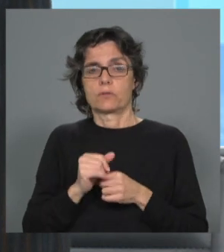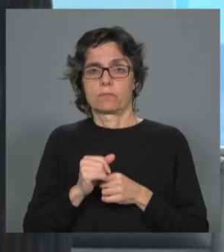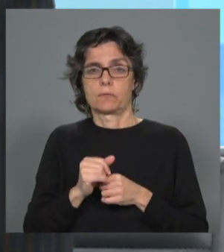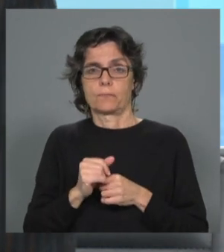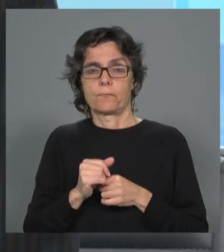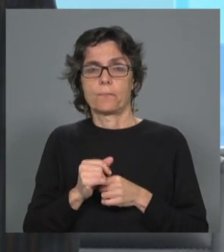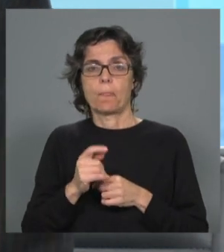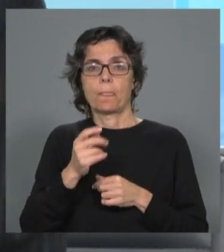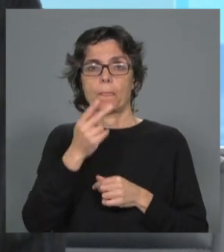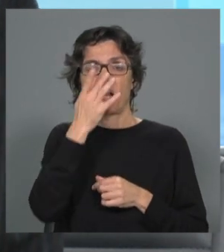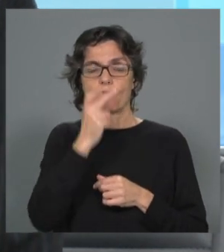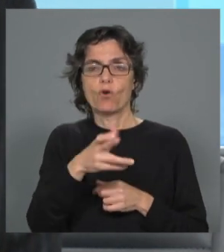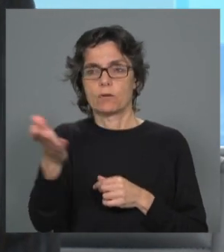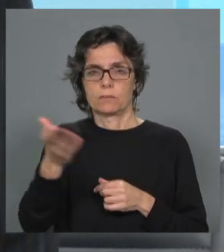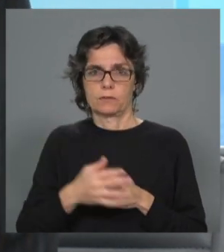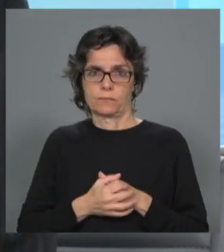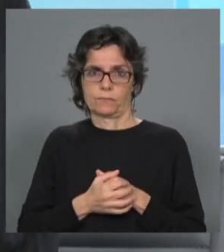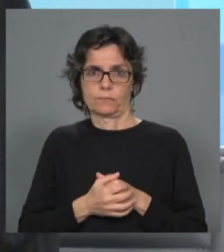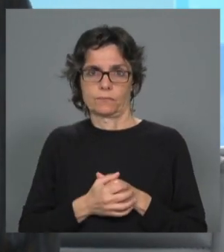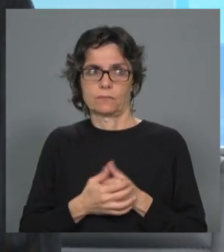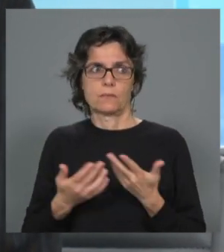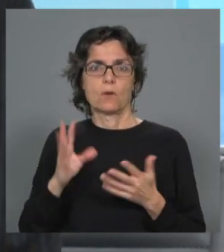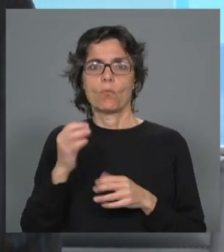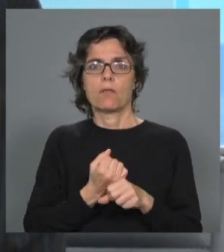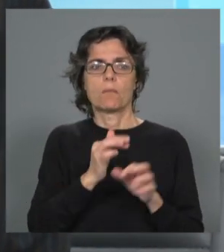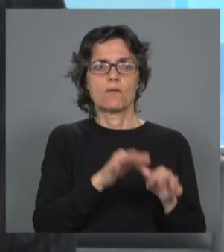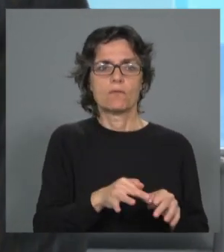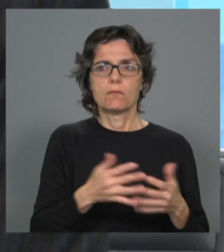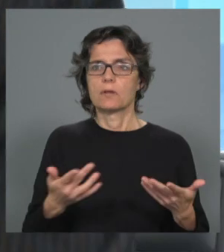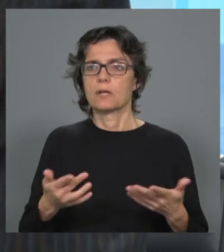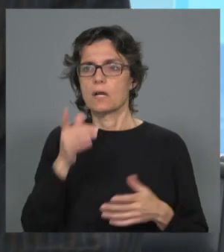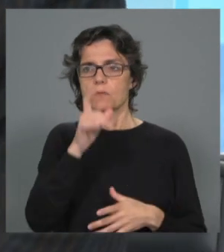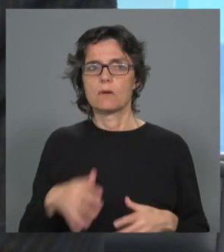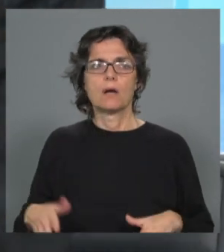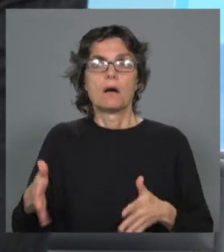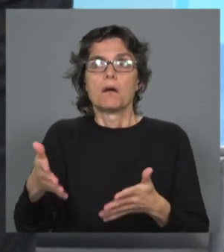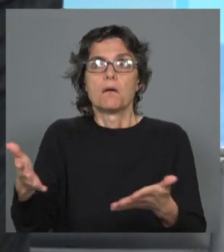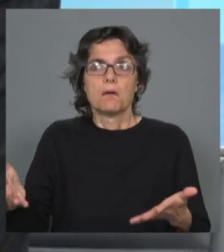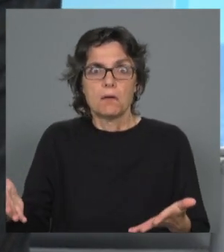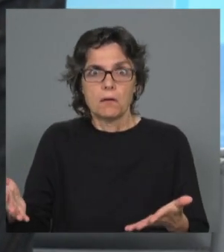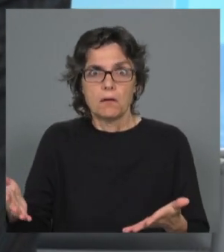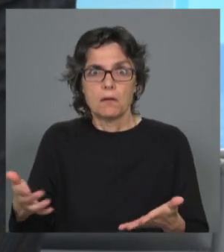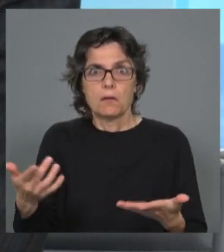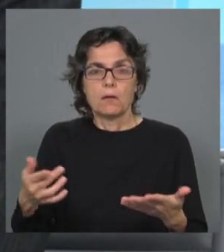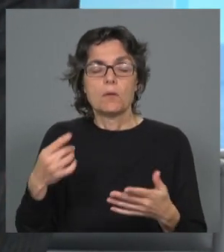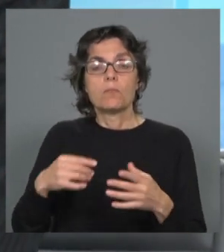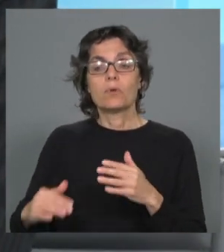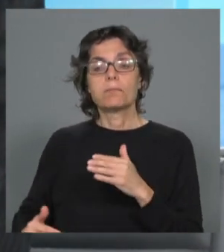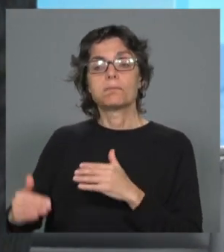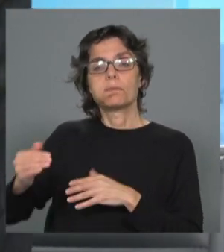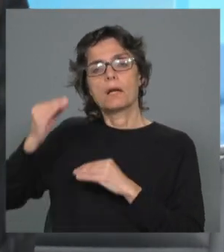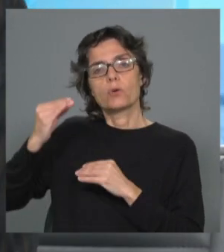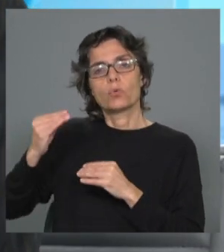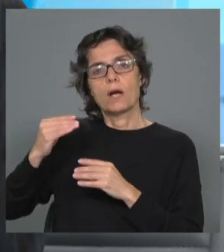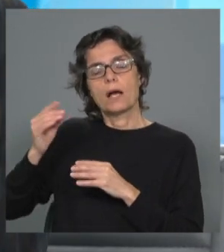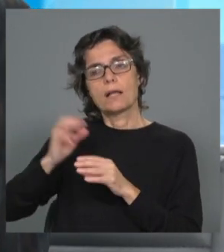pessoa reforma-se e a reforma é um problema. Porque a pessoa não se projetou para a frente. Eu vou